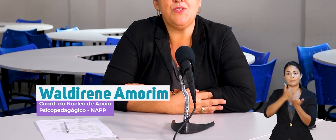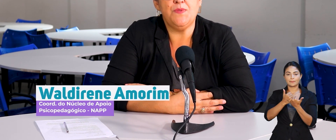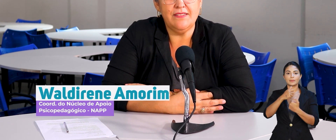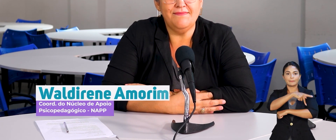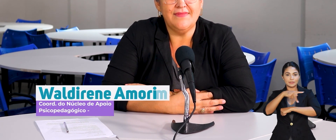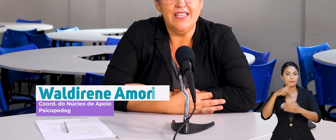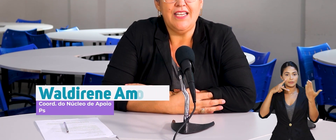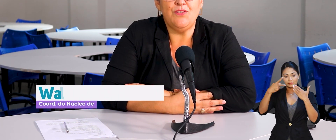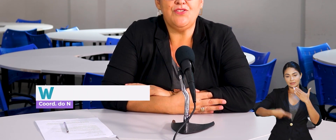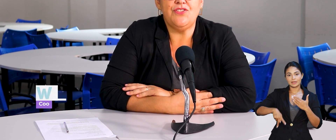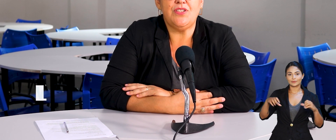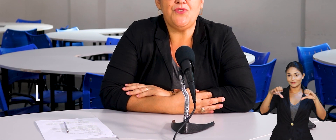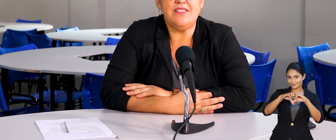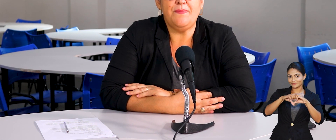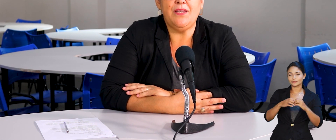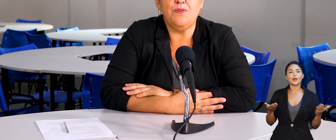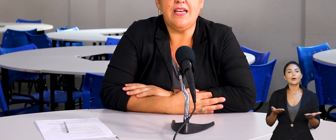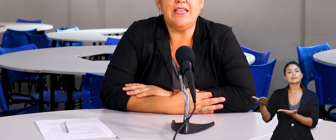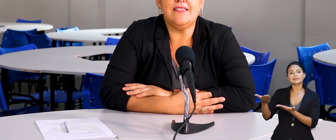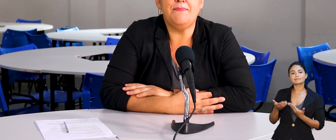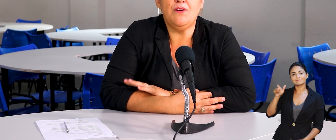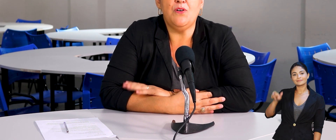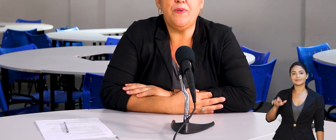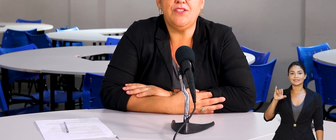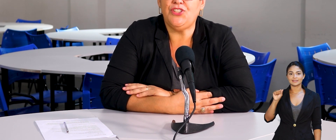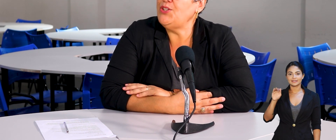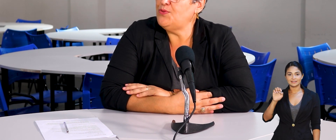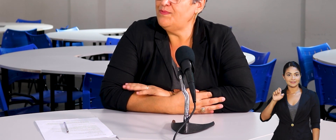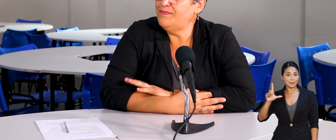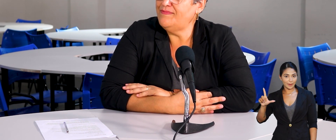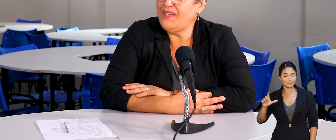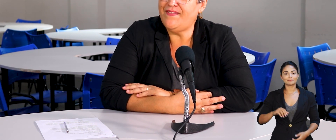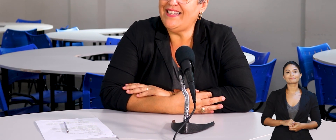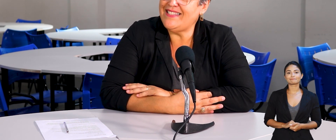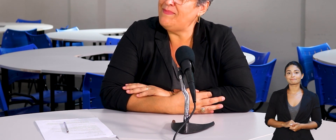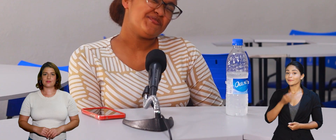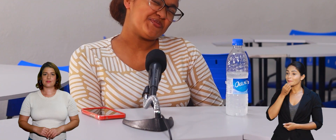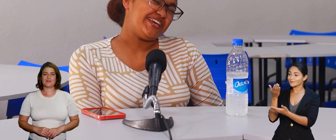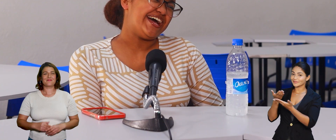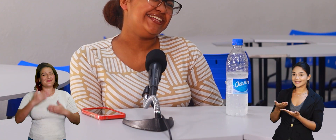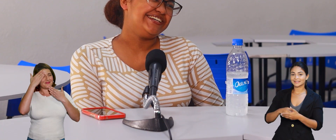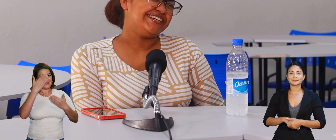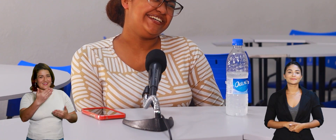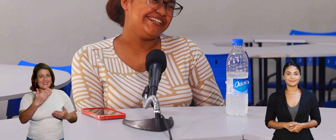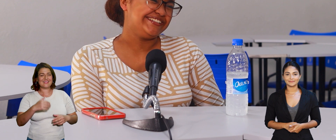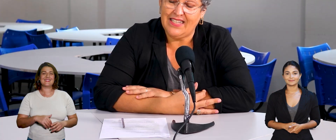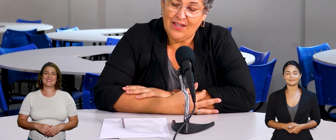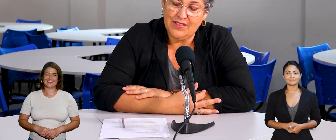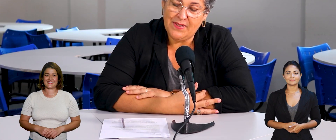da Unisuam. E hoje nós estamos recebendo a Isabel Albertino. Bem-vinda, Isabel. Muito